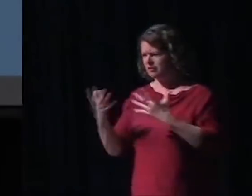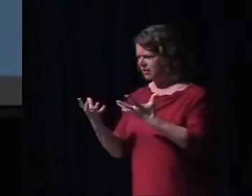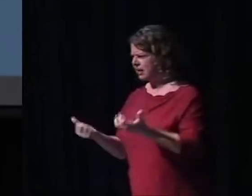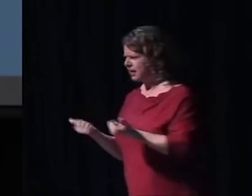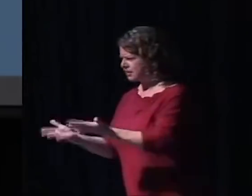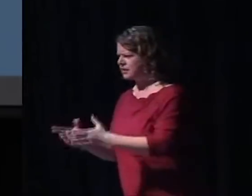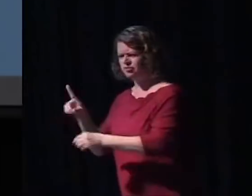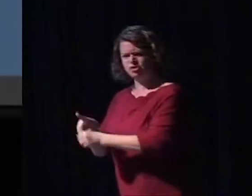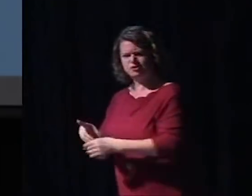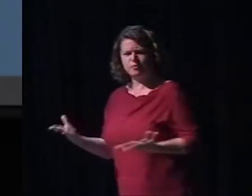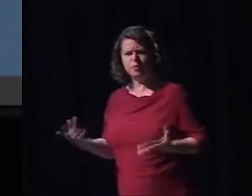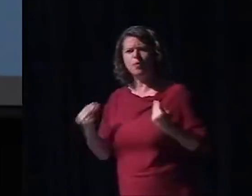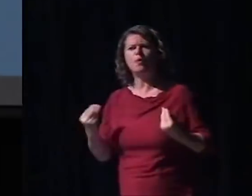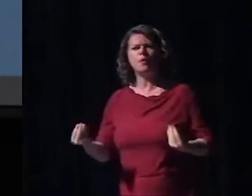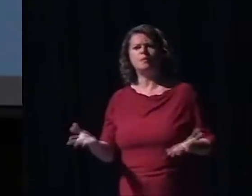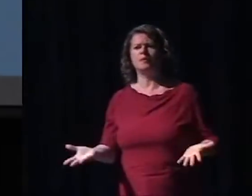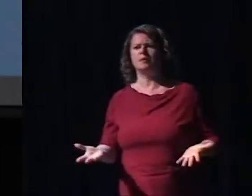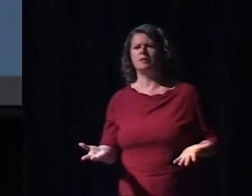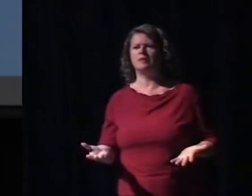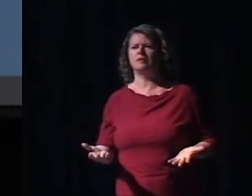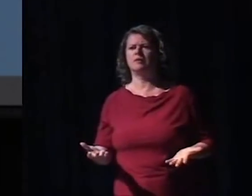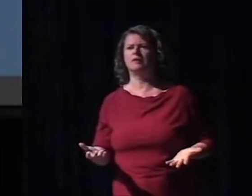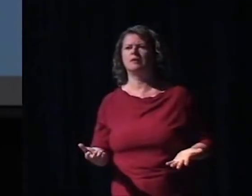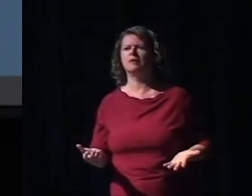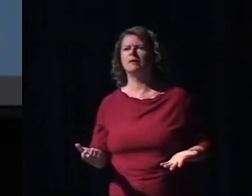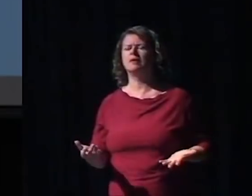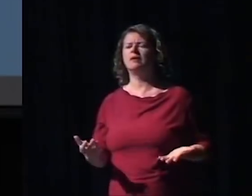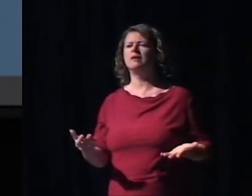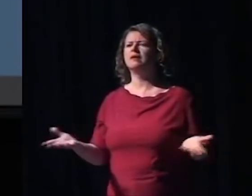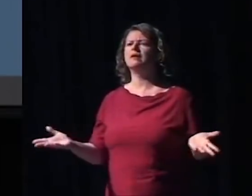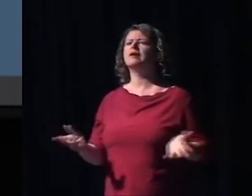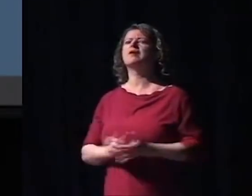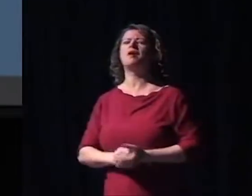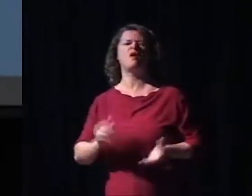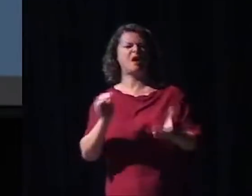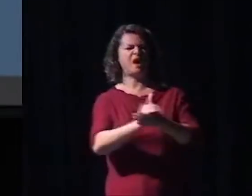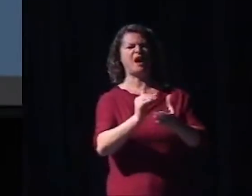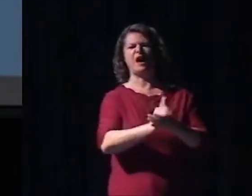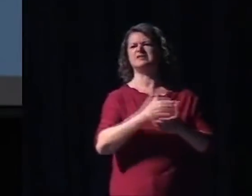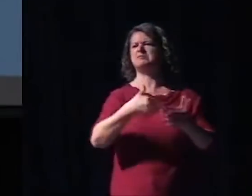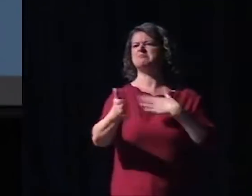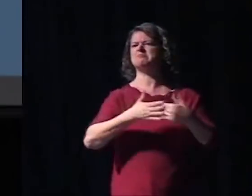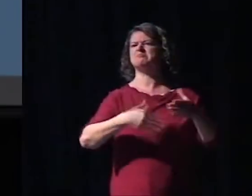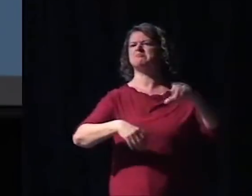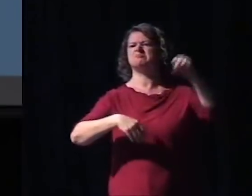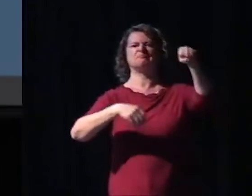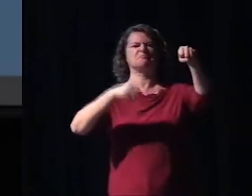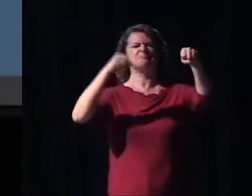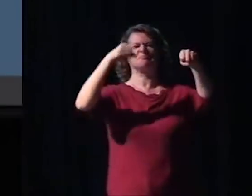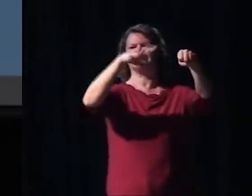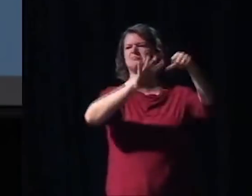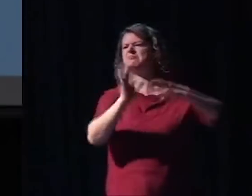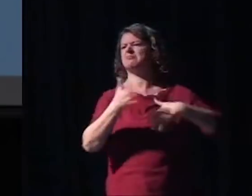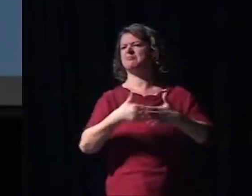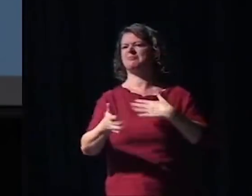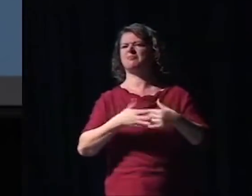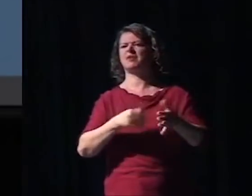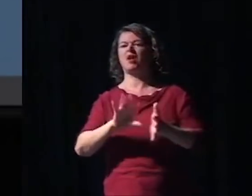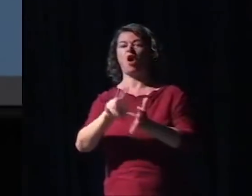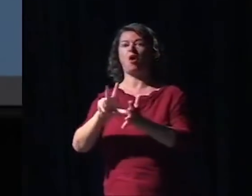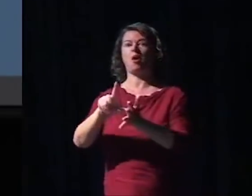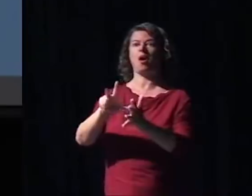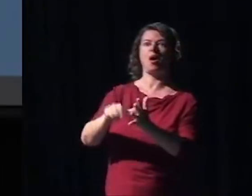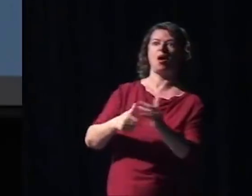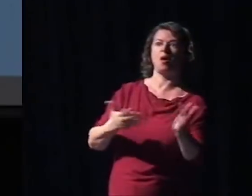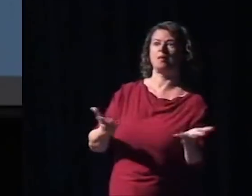É gente que fala assim: não, pelo menos eu casei, pastor, pelo menos agora a minha família vai ficar tranquila financeiramente. Mas